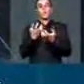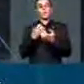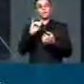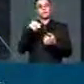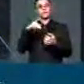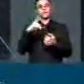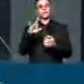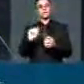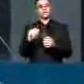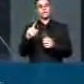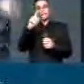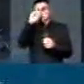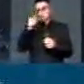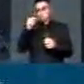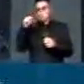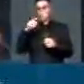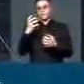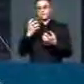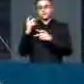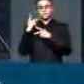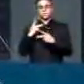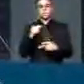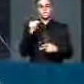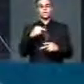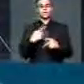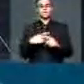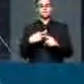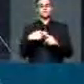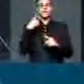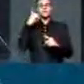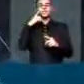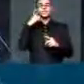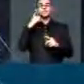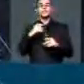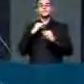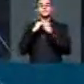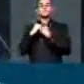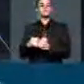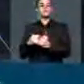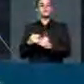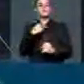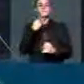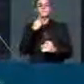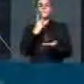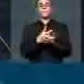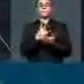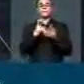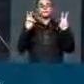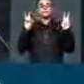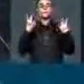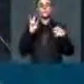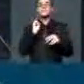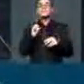que o deputado Everton Rocha nunca mais sobe aqui para falar desse assunto, se o INCRA me mandar uma